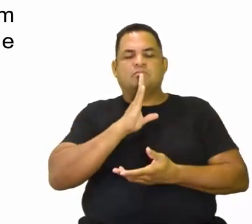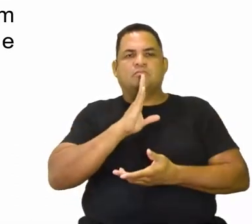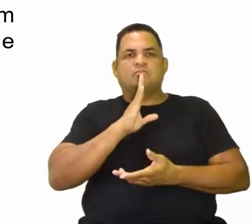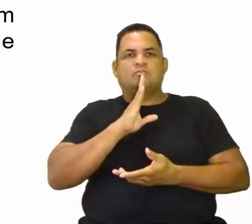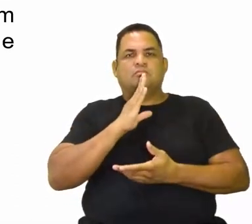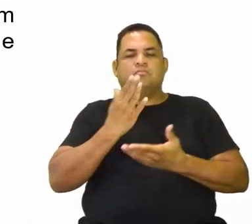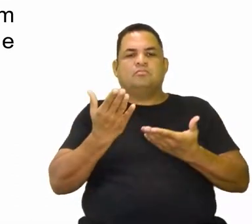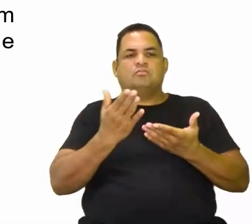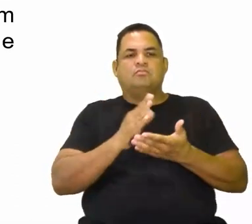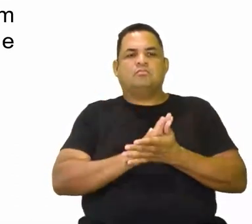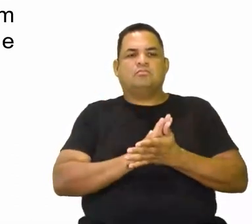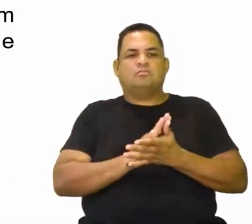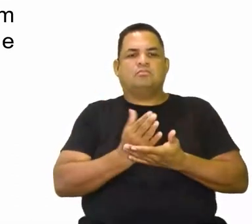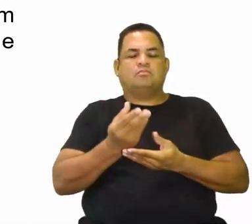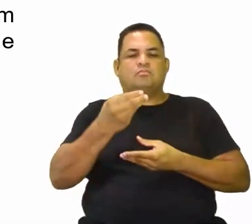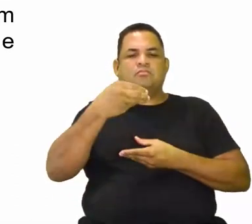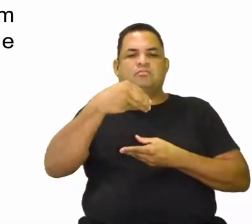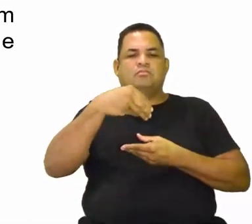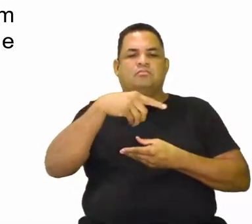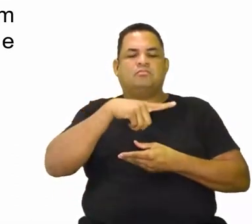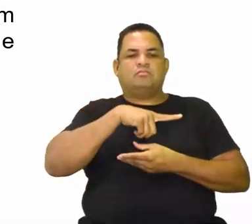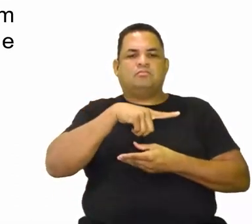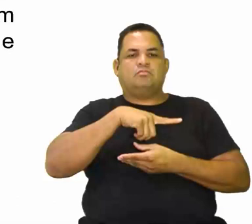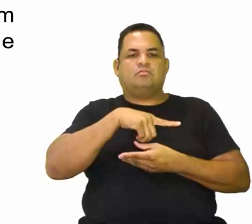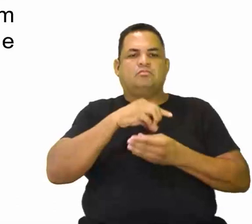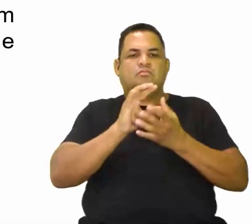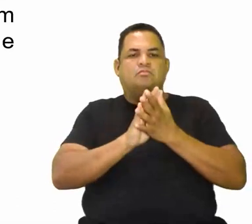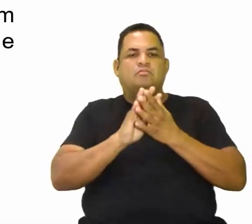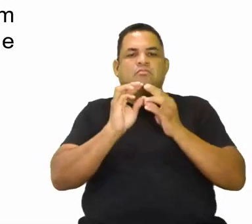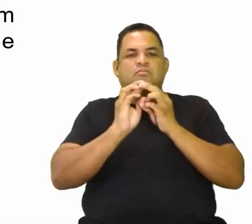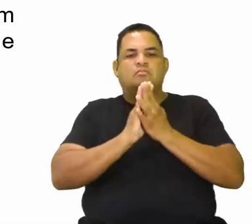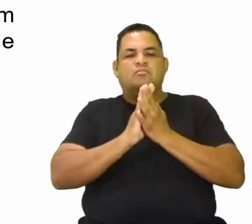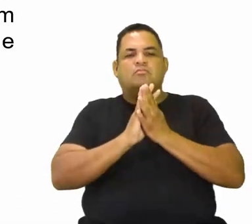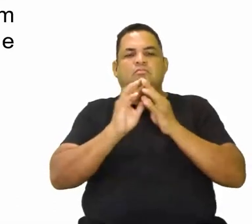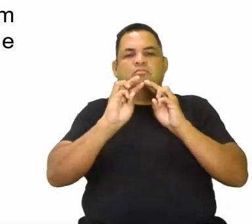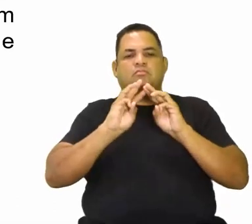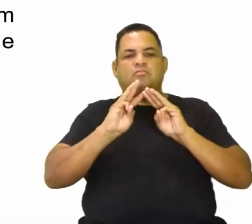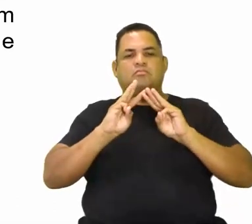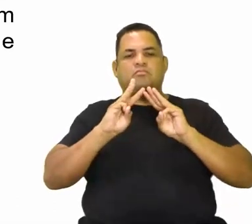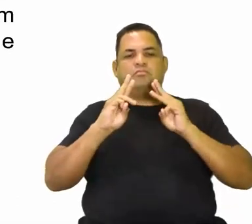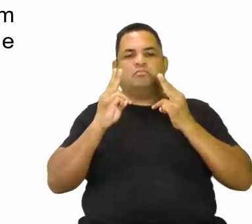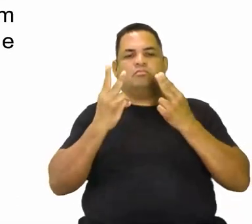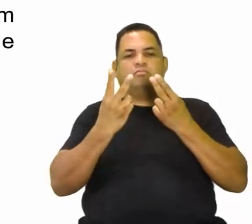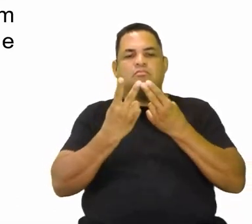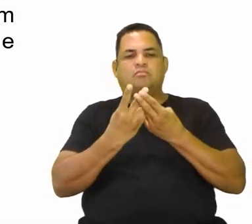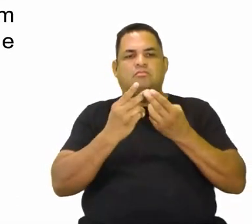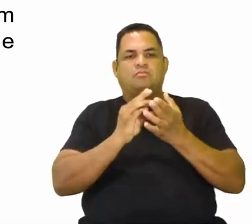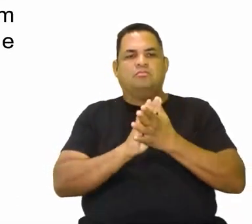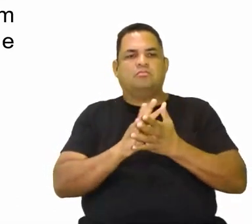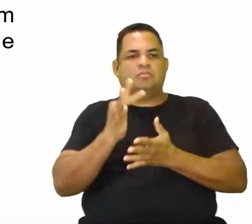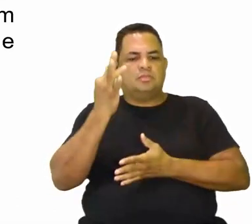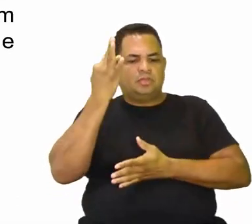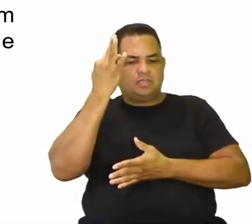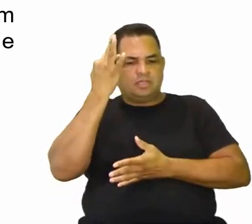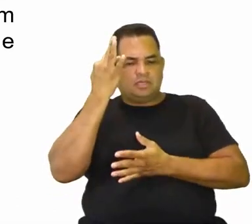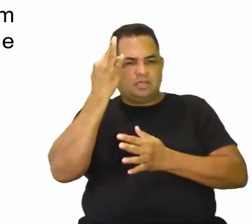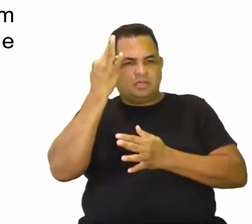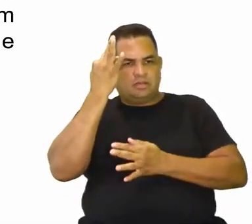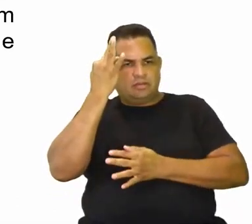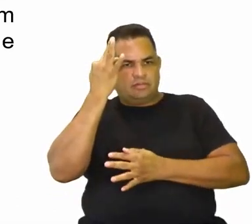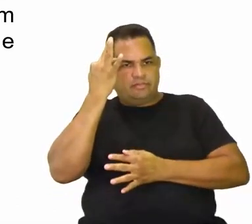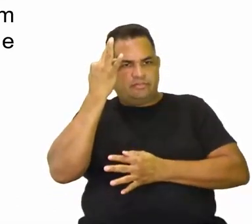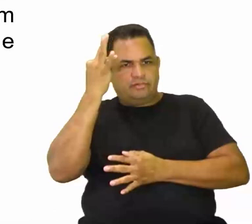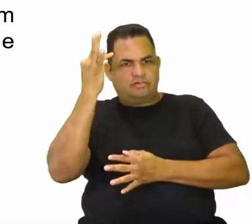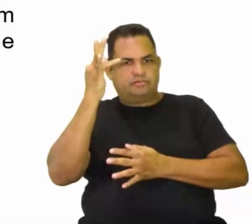conhecimentos na constituição da matéria, sabemos que a filosofia dos gregos